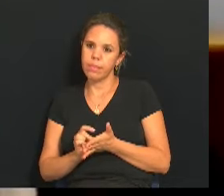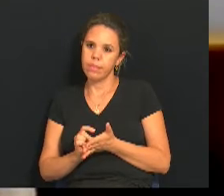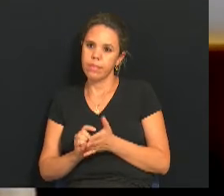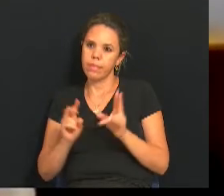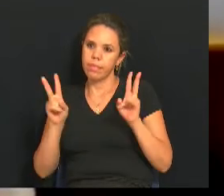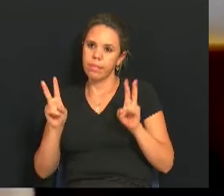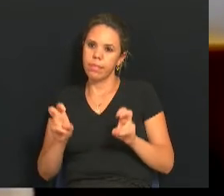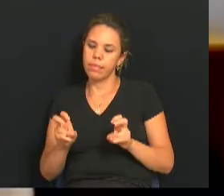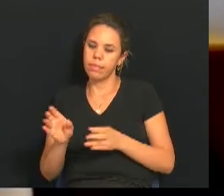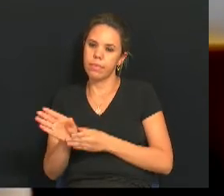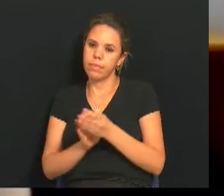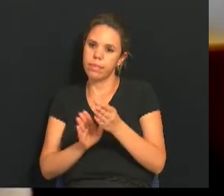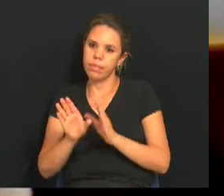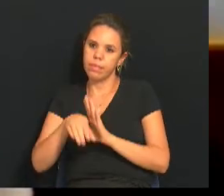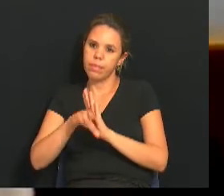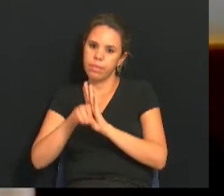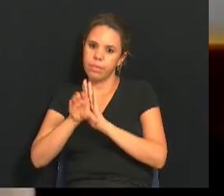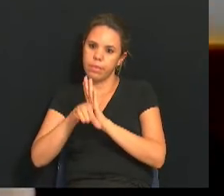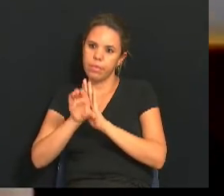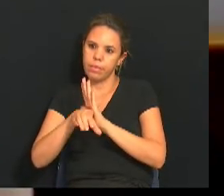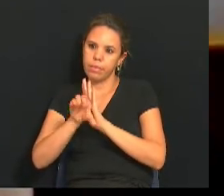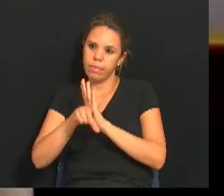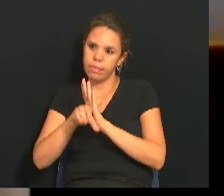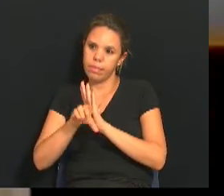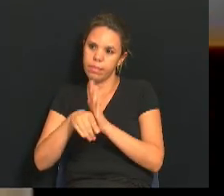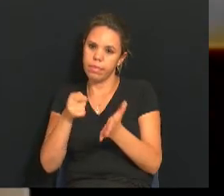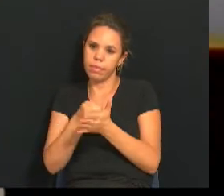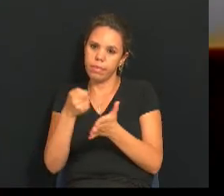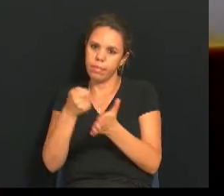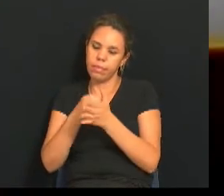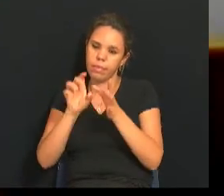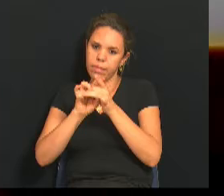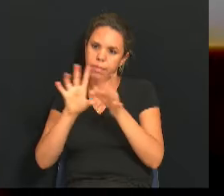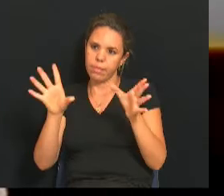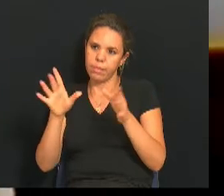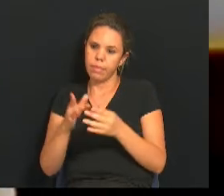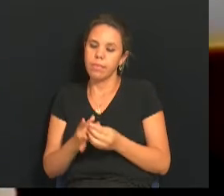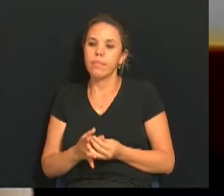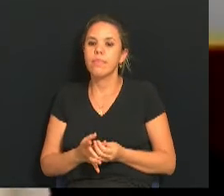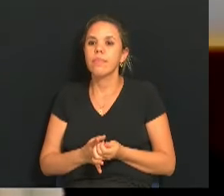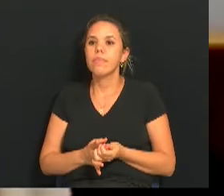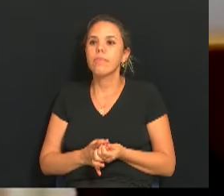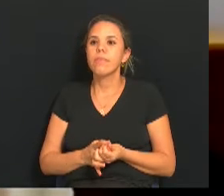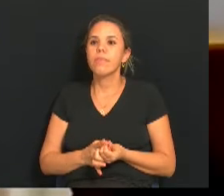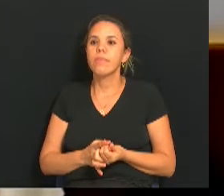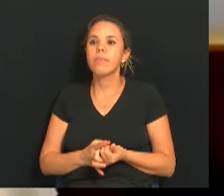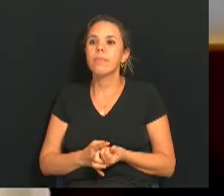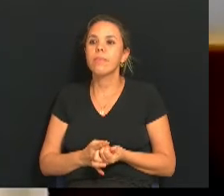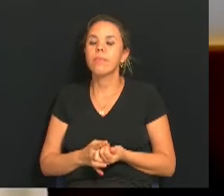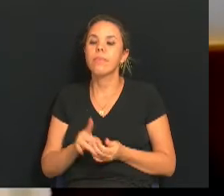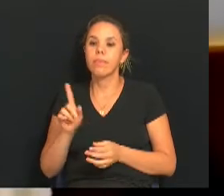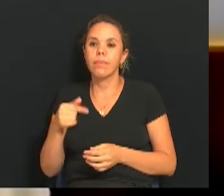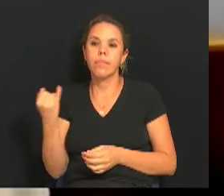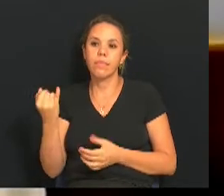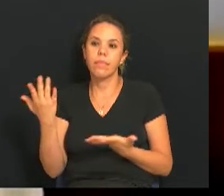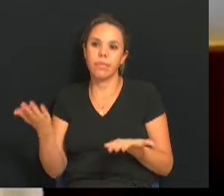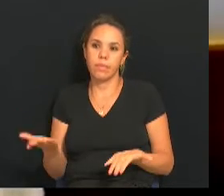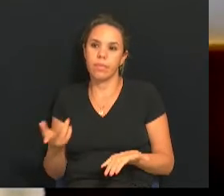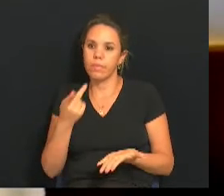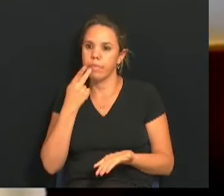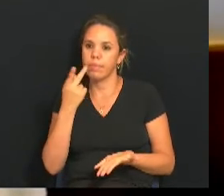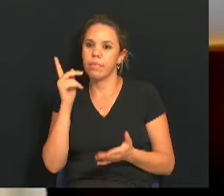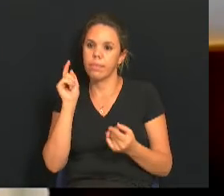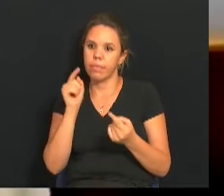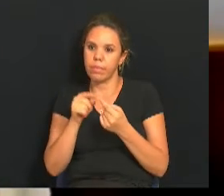de conceitos, fins, dever e liberdade de educar, enfim, que é mais consensual. Agora, quando se fala de